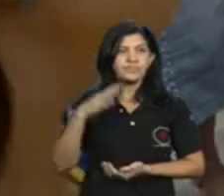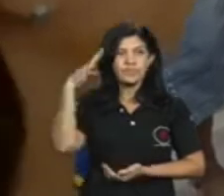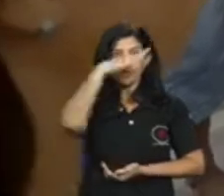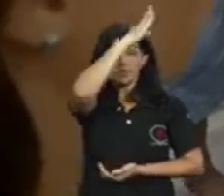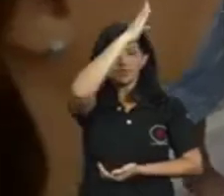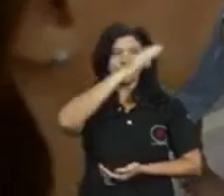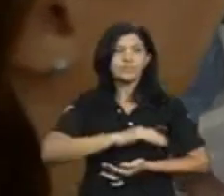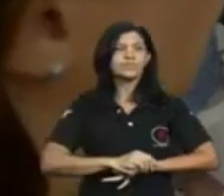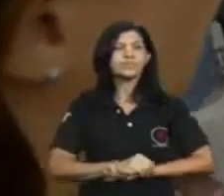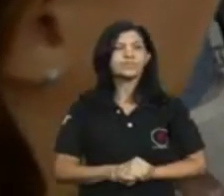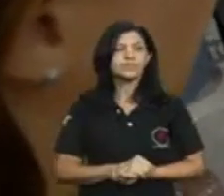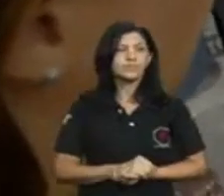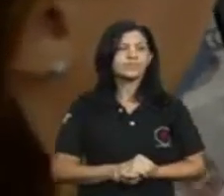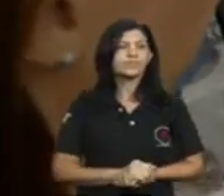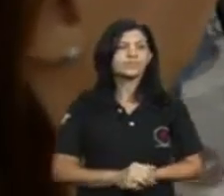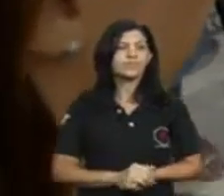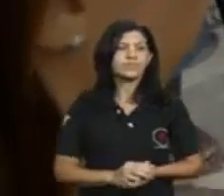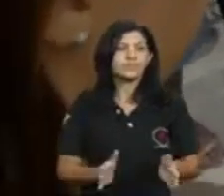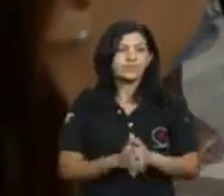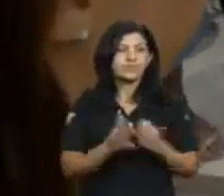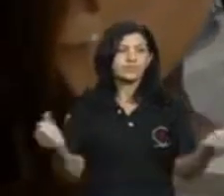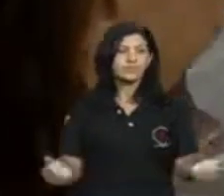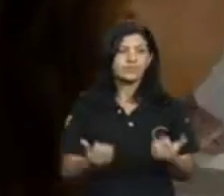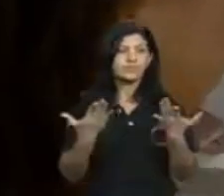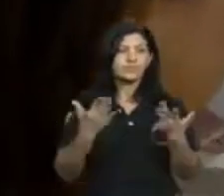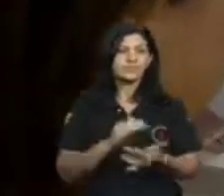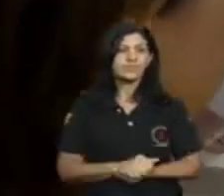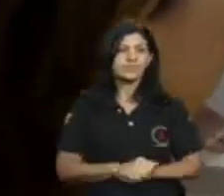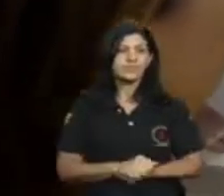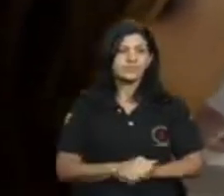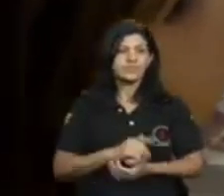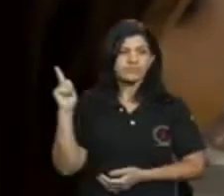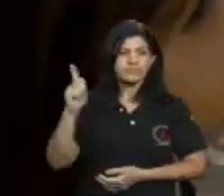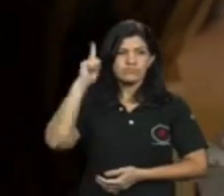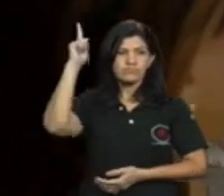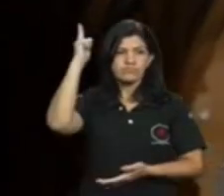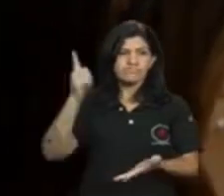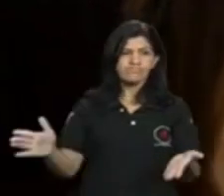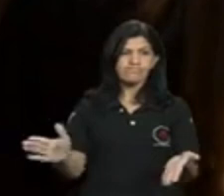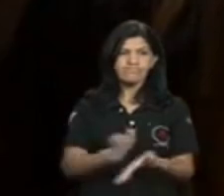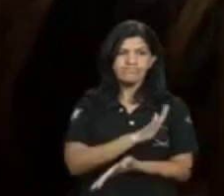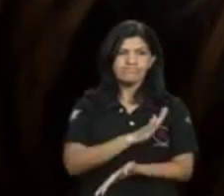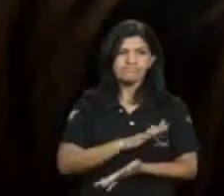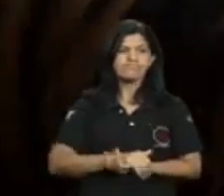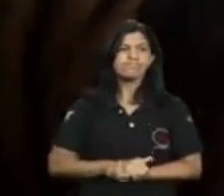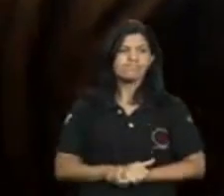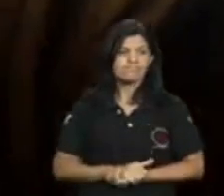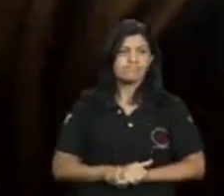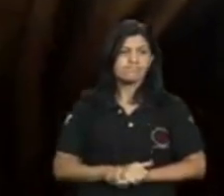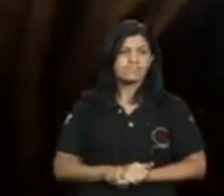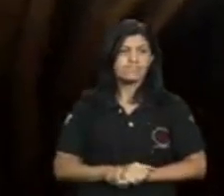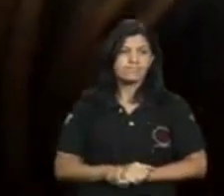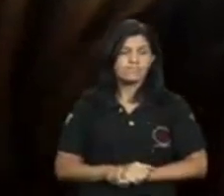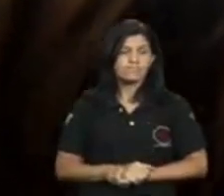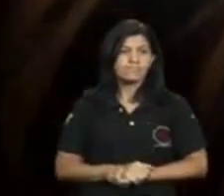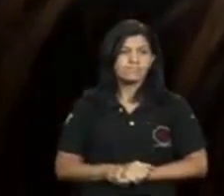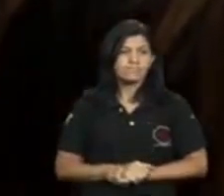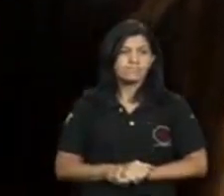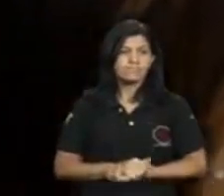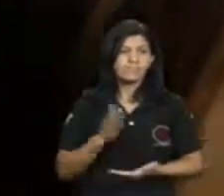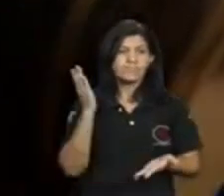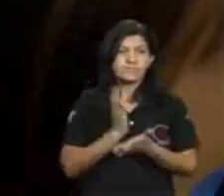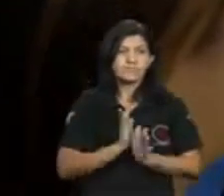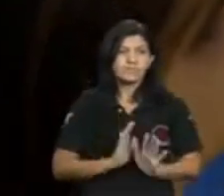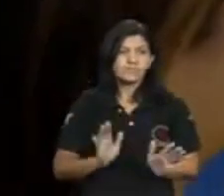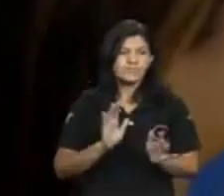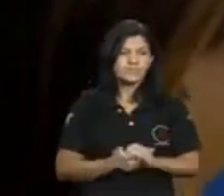Ricalabaxé de Cantarábia. Derruba o gigante. Põe por terra. Acabe, não